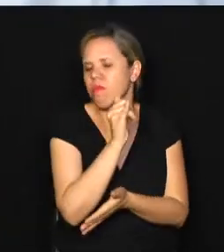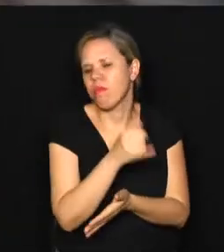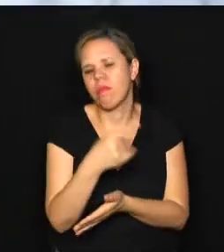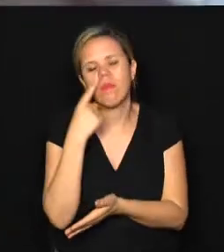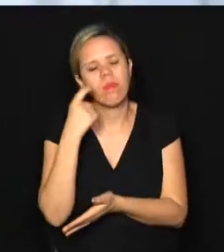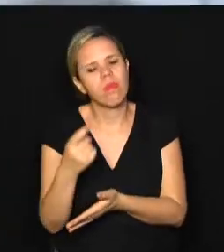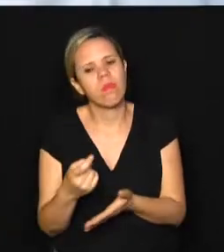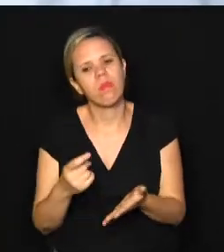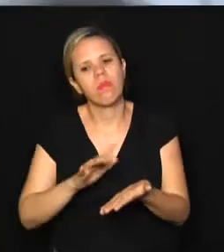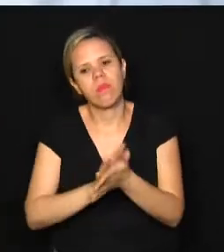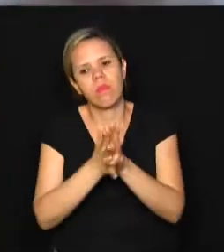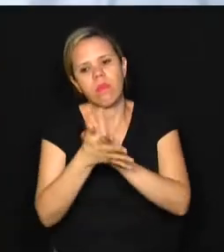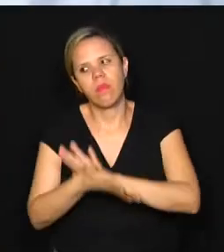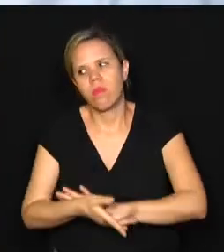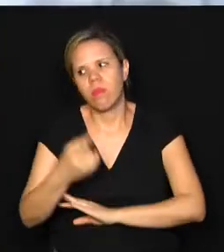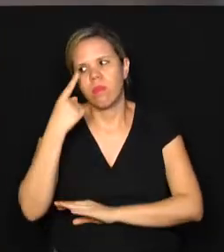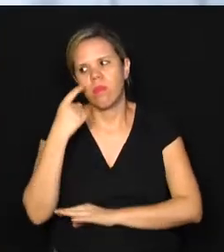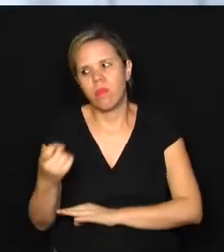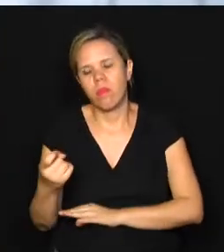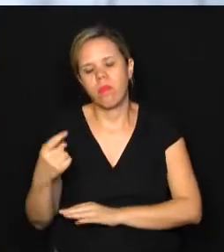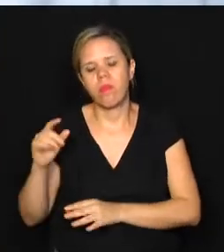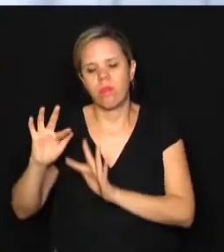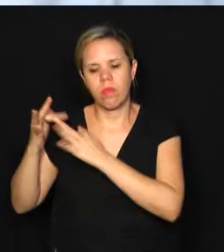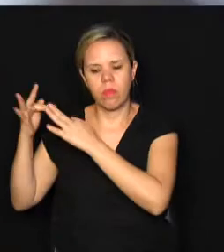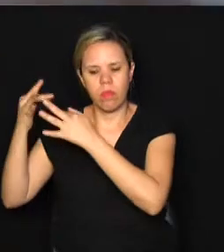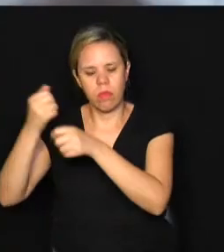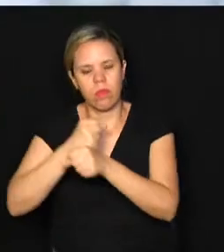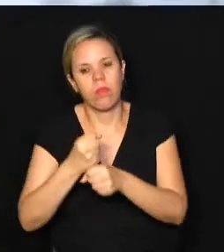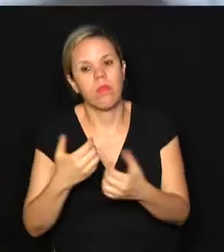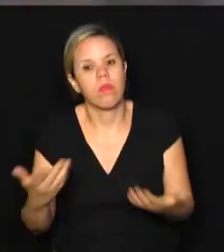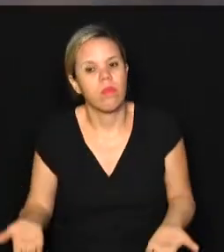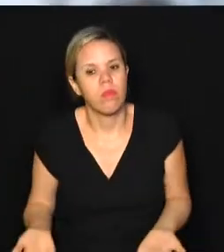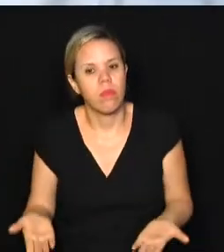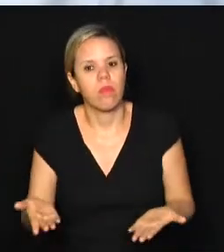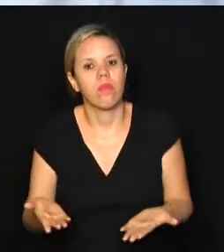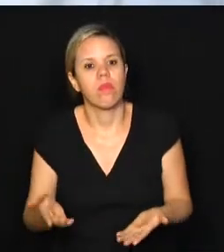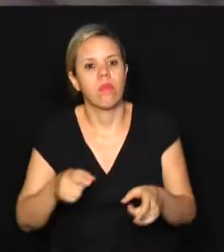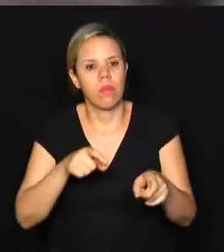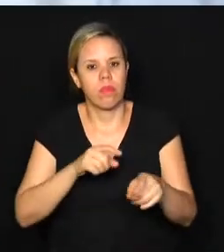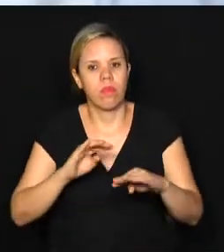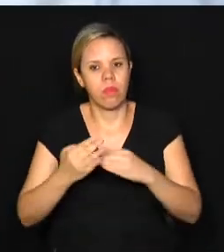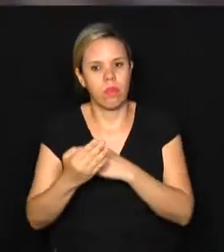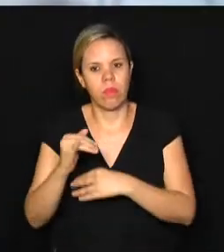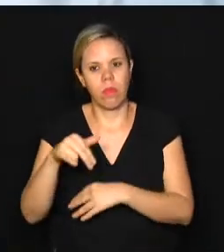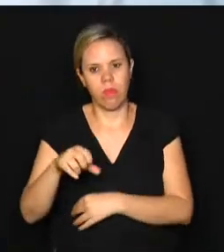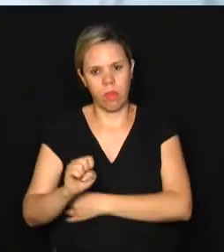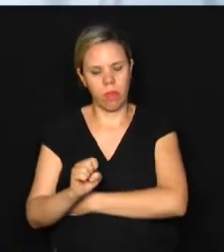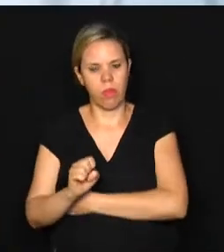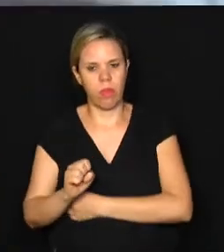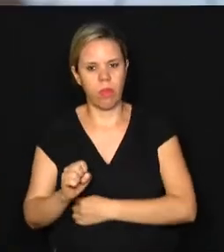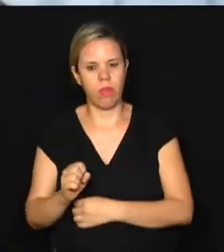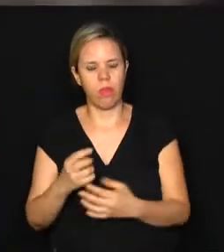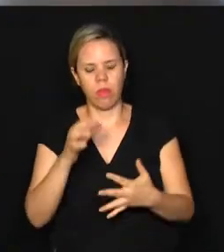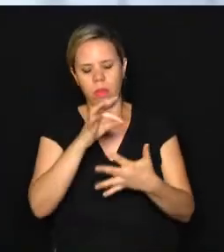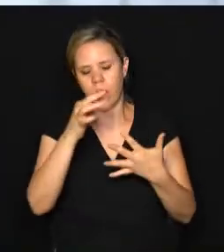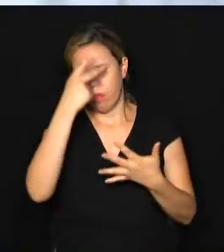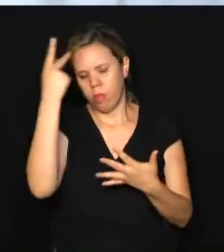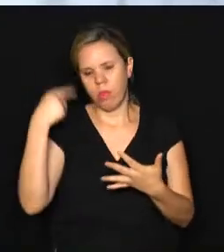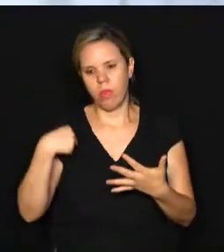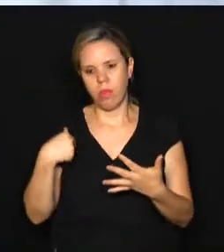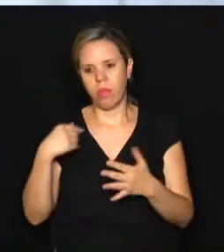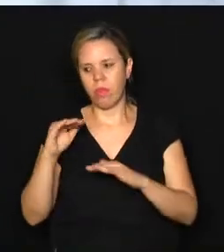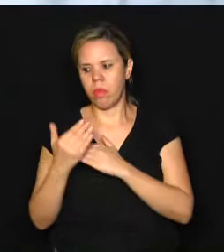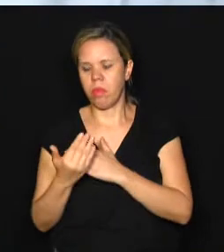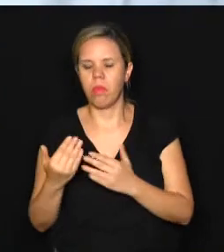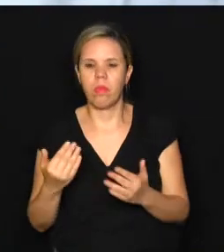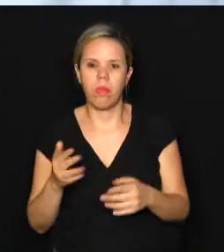têm soterrado os interesses transgeracionais, né? E aqui no Santa Inês está a prova disso, o Joel falou, o Xande falou, outros moradores no